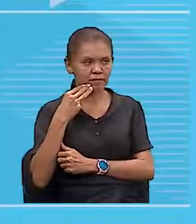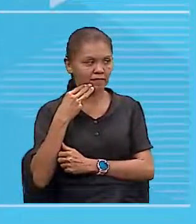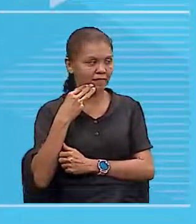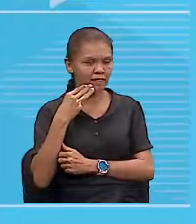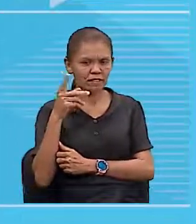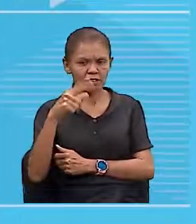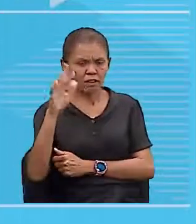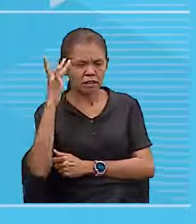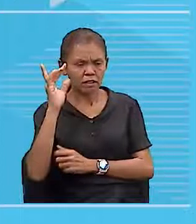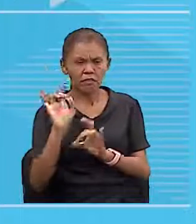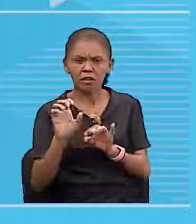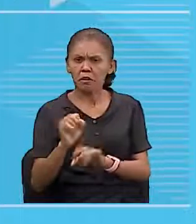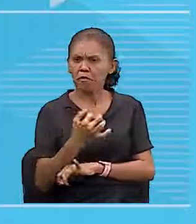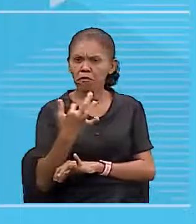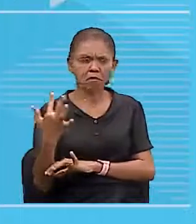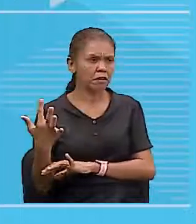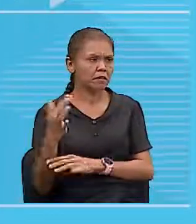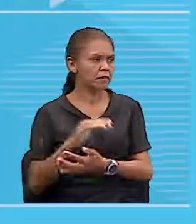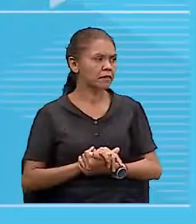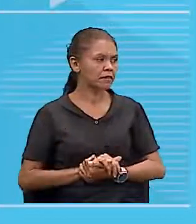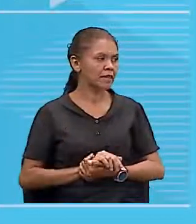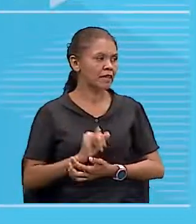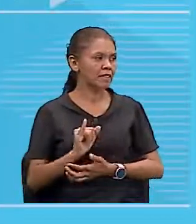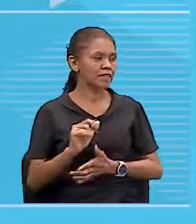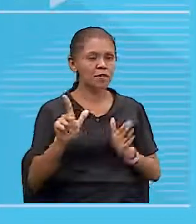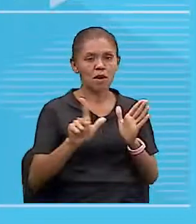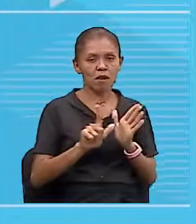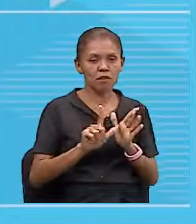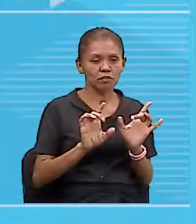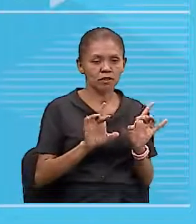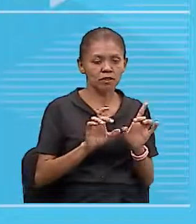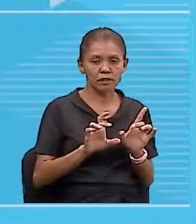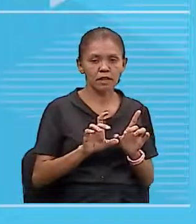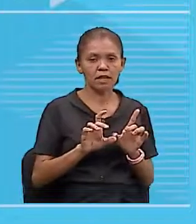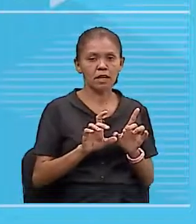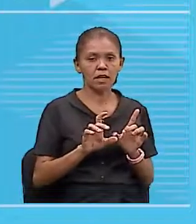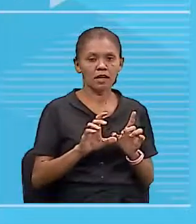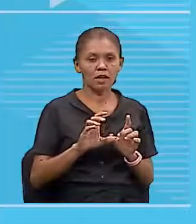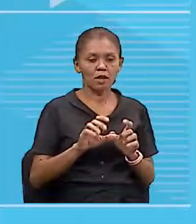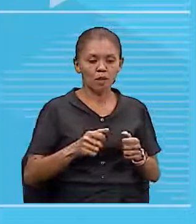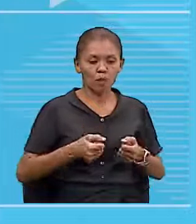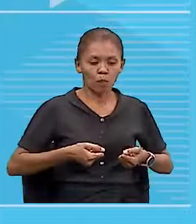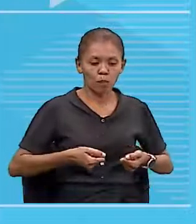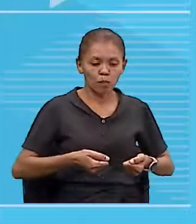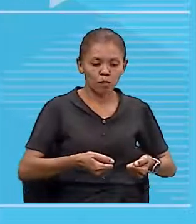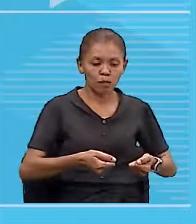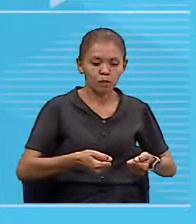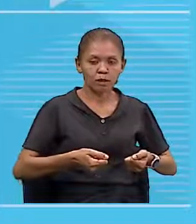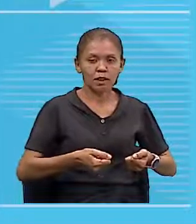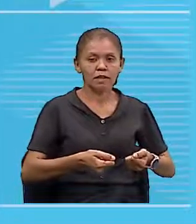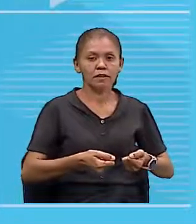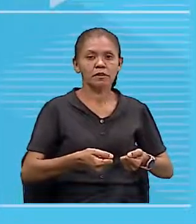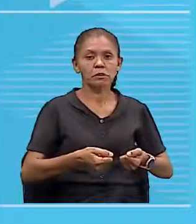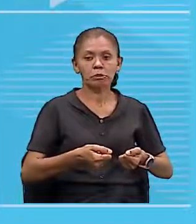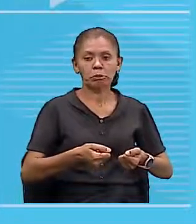aí você abre uma loja de vender carrinho de mão Quantos serão Vinícius por mês Ah já é outro